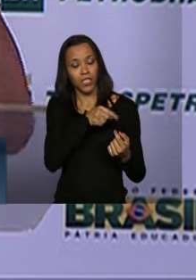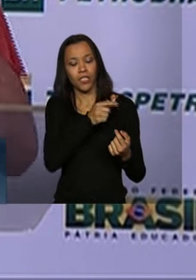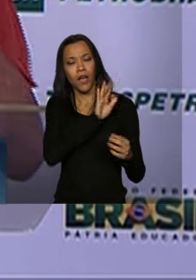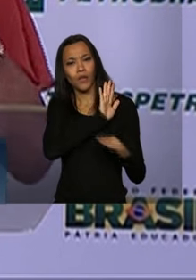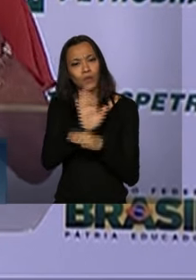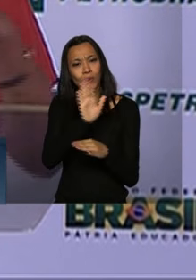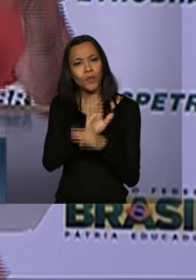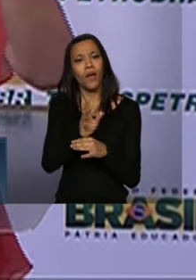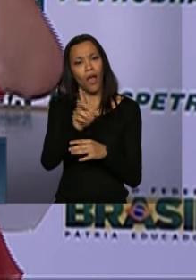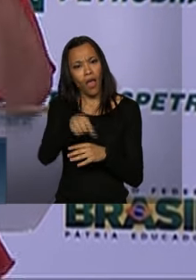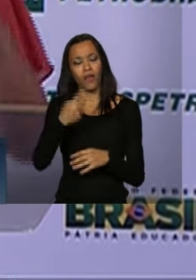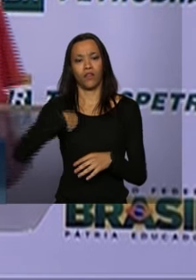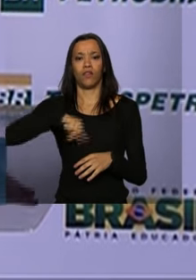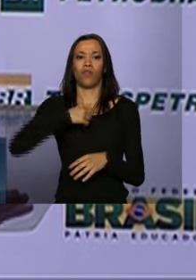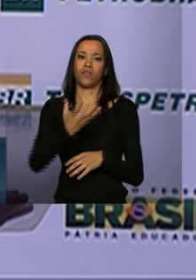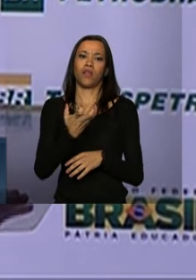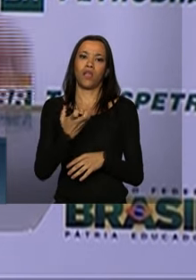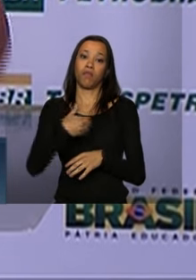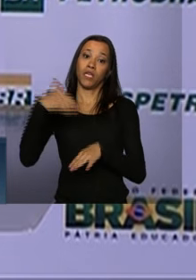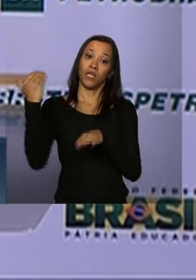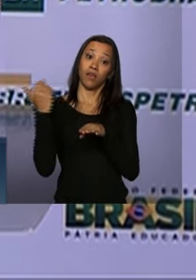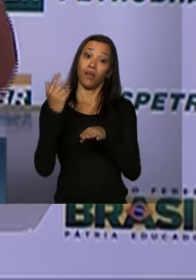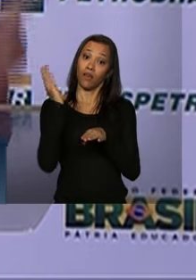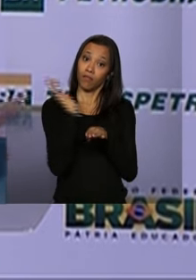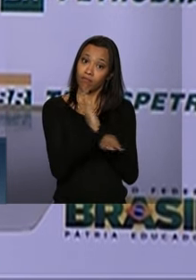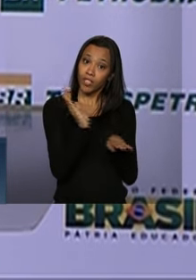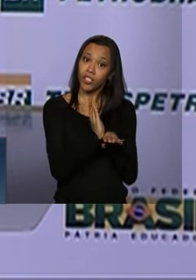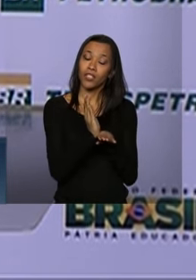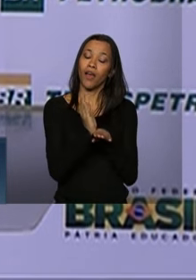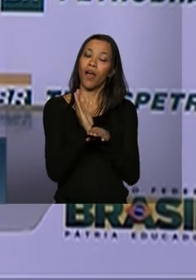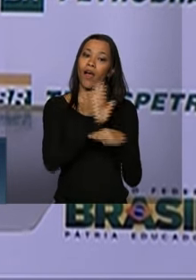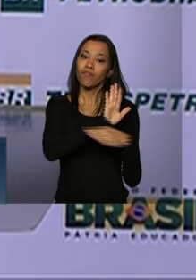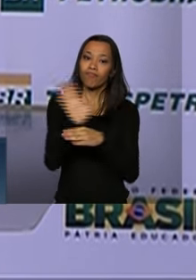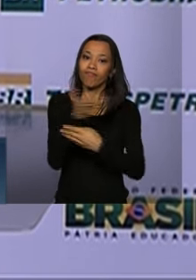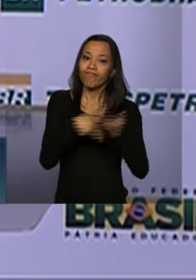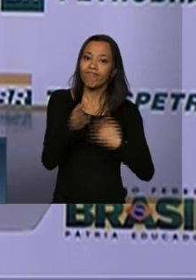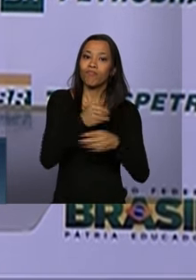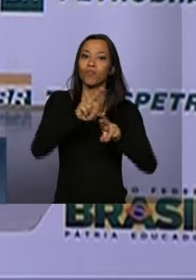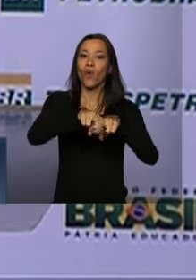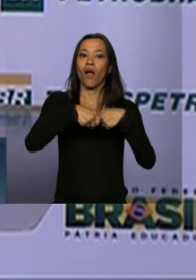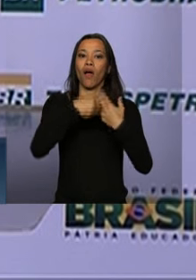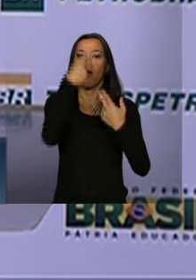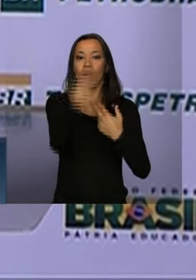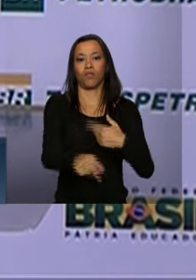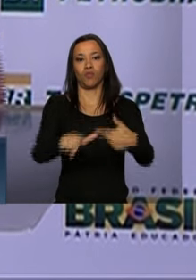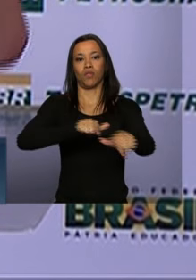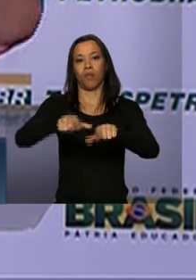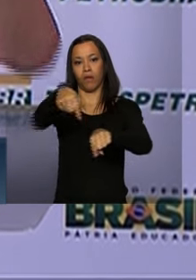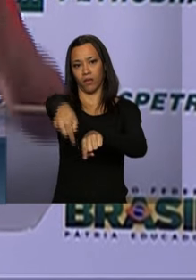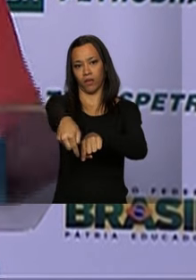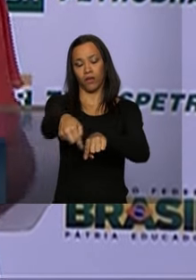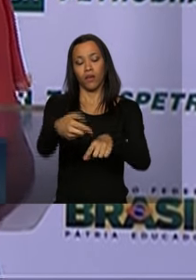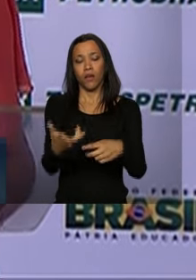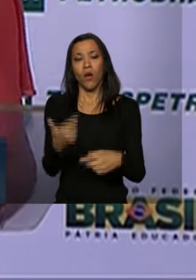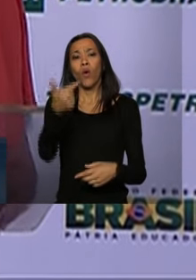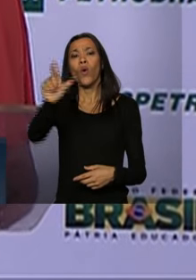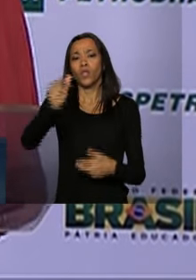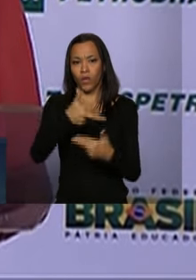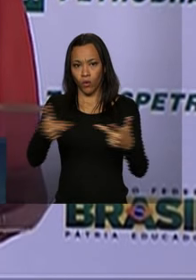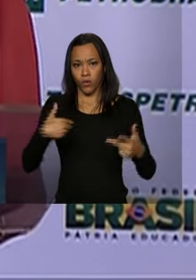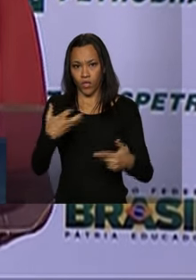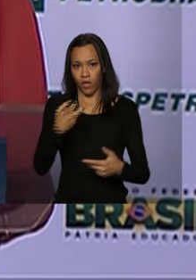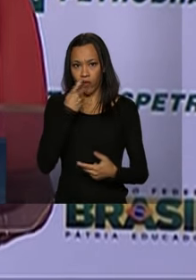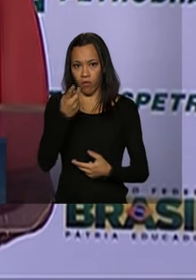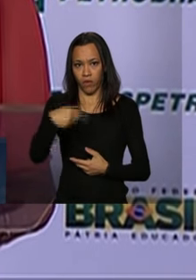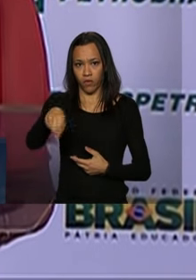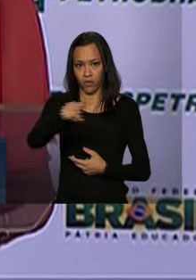que nós queremos que seja beneficiado por empreendimentos desse tamanho, desse porte. E quero dizer outra coisa para vocês.